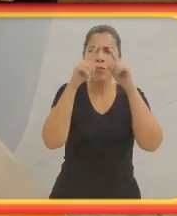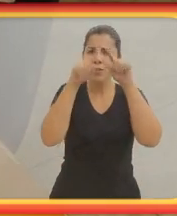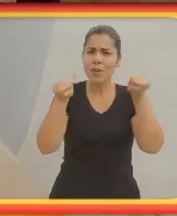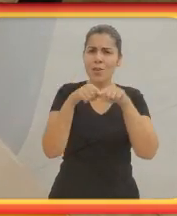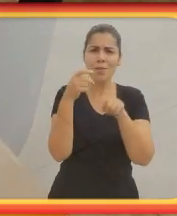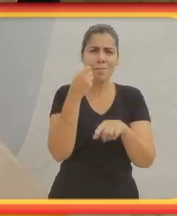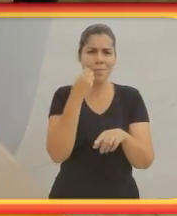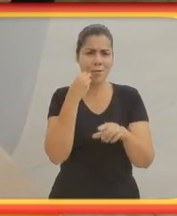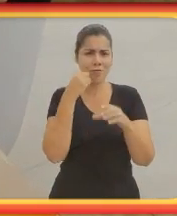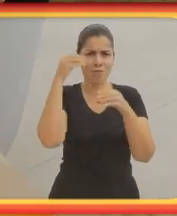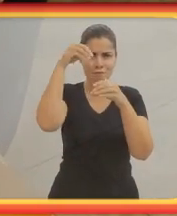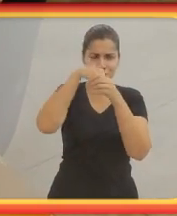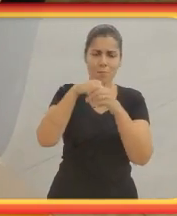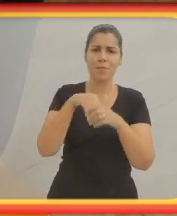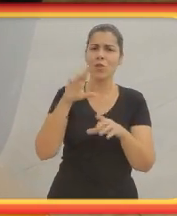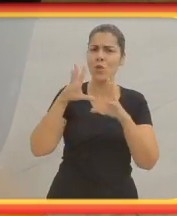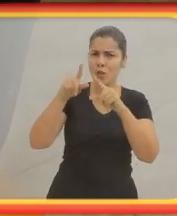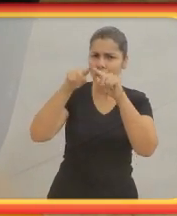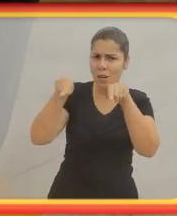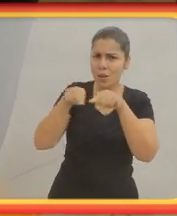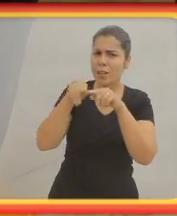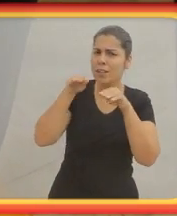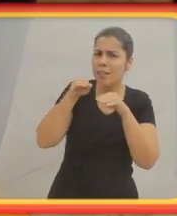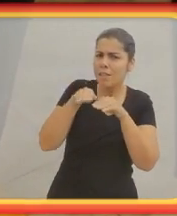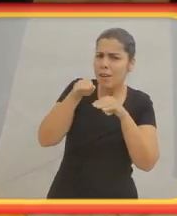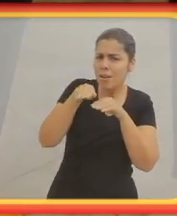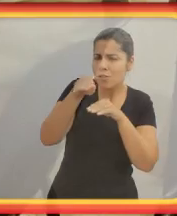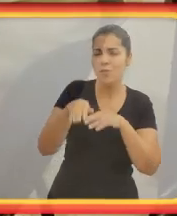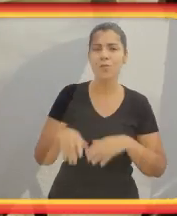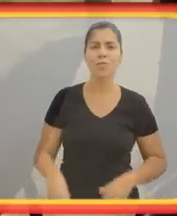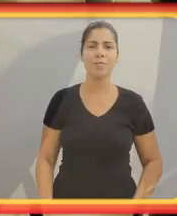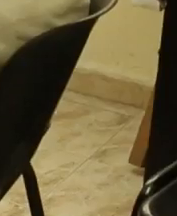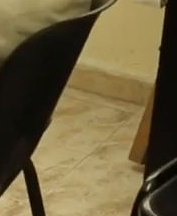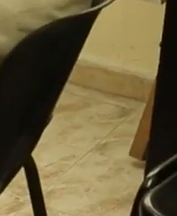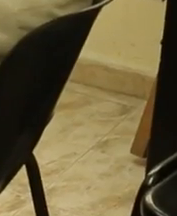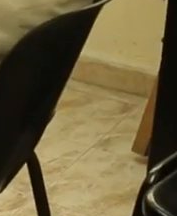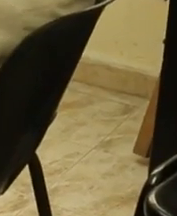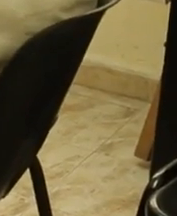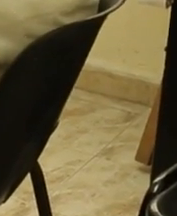Um peixe, muito bem. Vamos colorir os triângulos do peixe.